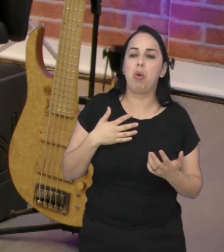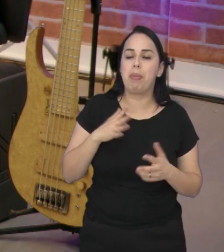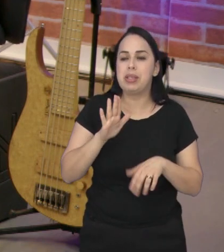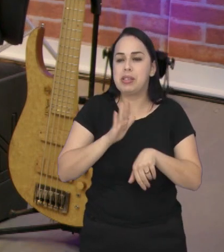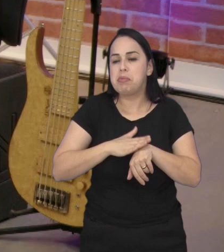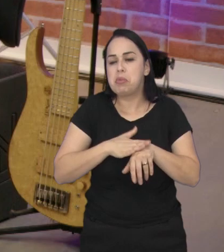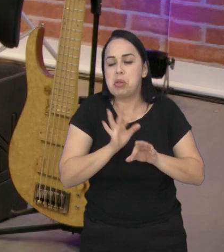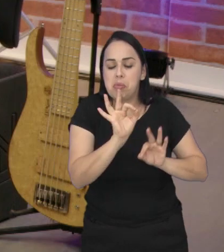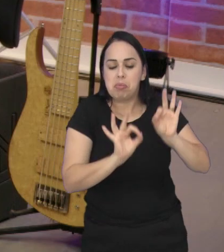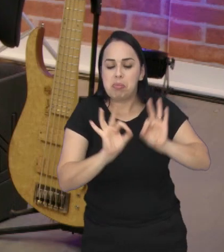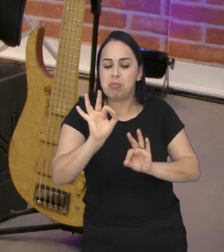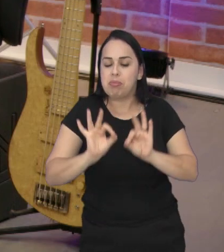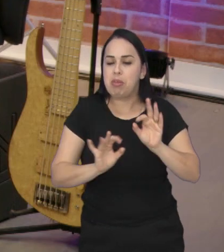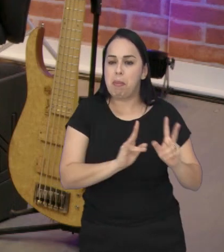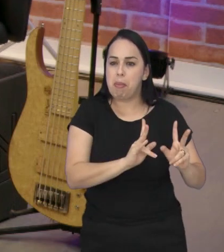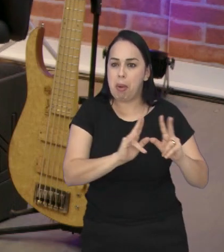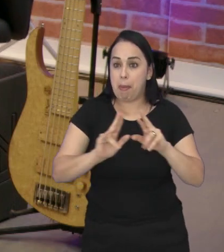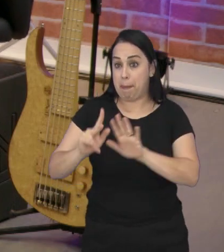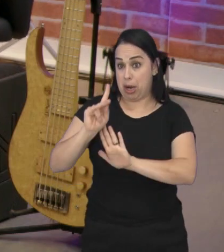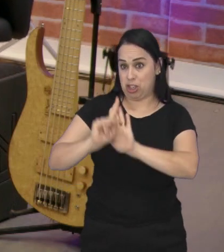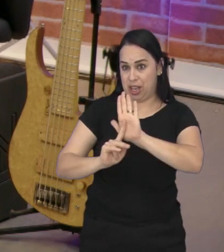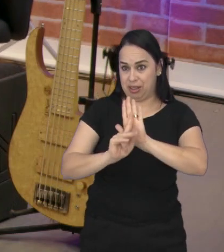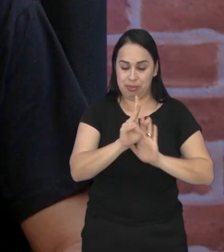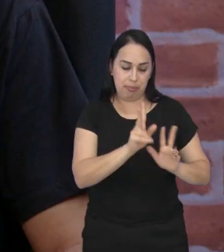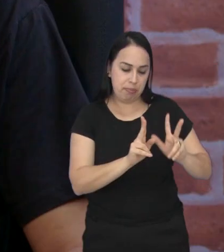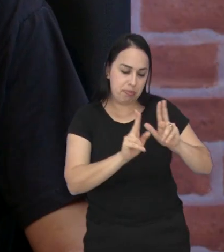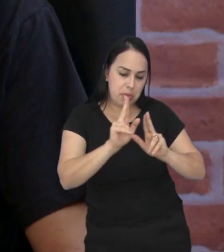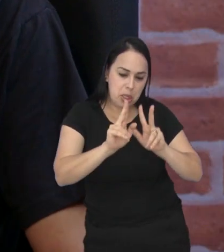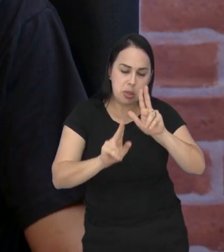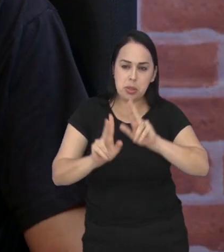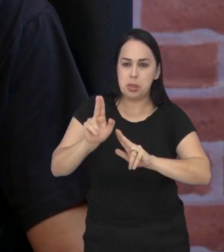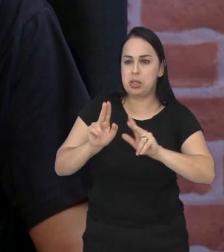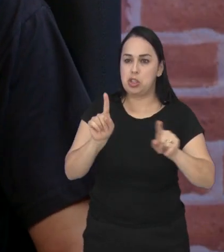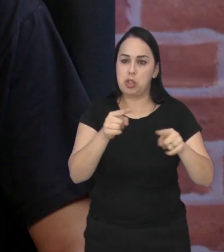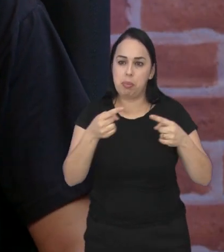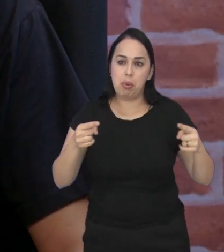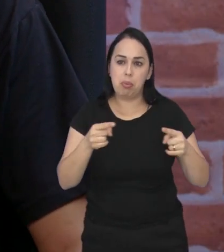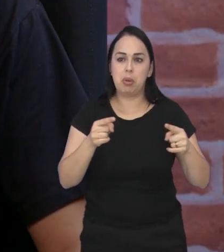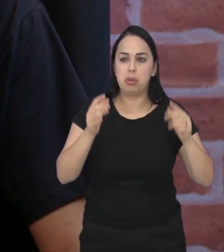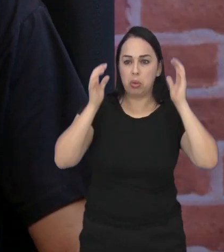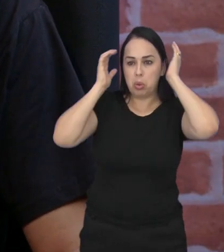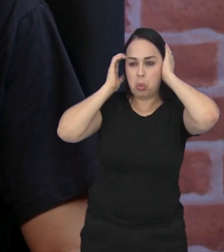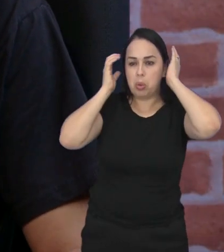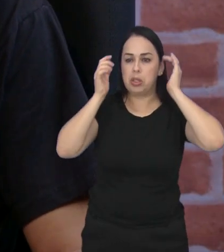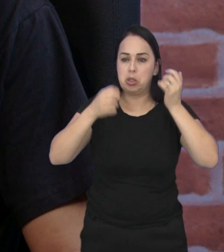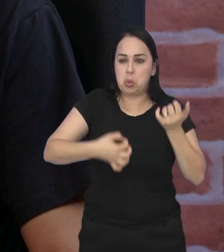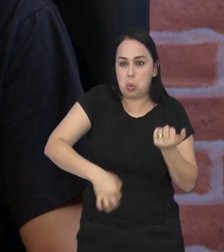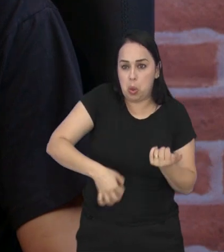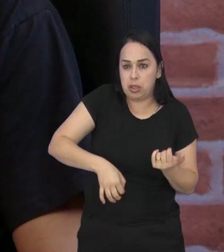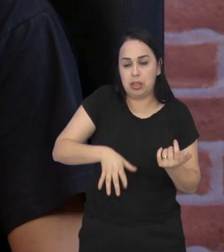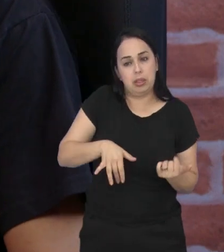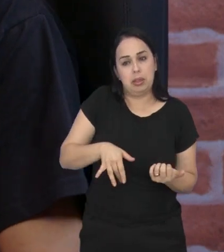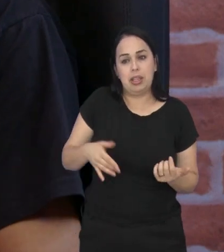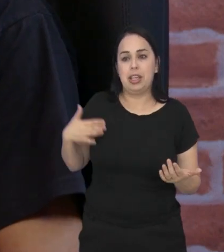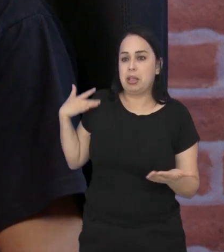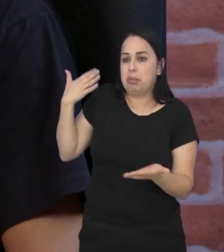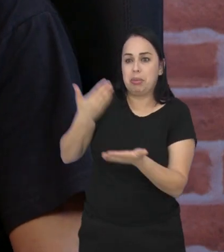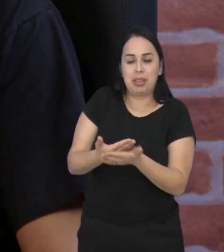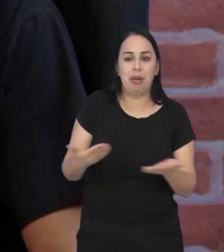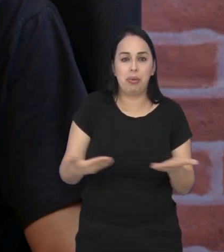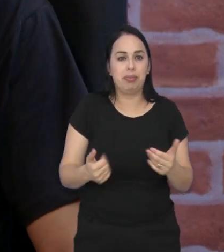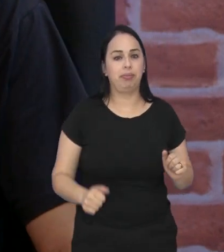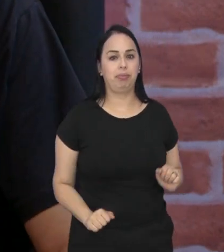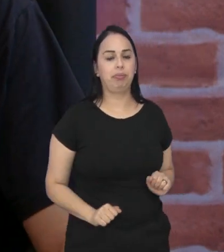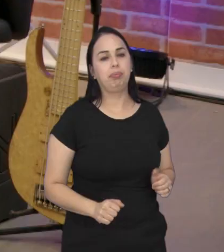começou a produzir algumas coisas. Então eu fiz alguns projetos, né, de produção, de estúdio. Pode crer. E estamos aí,